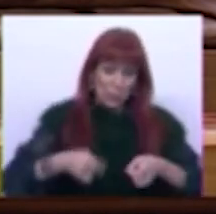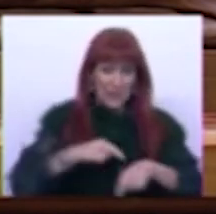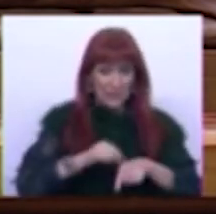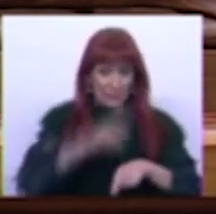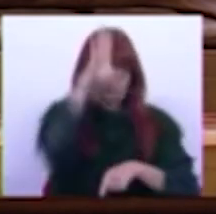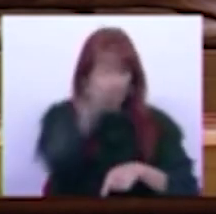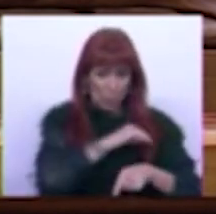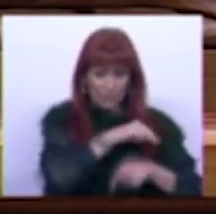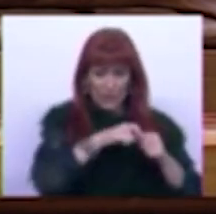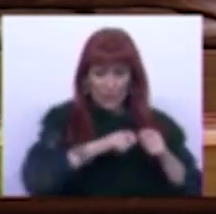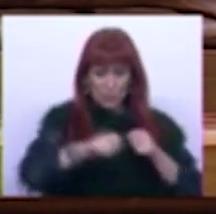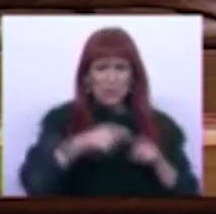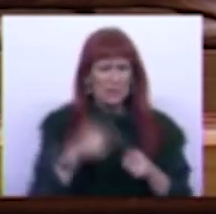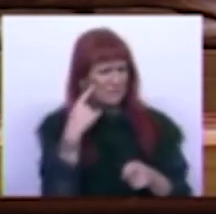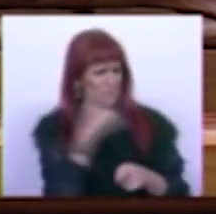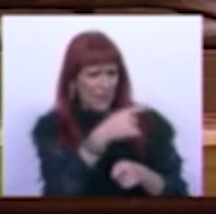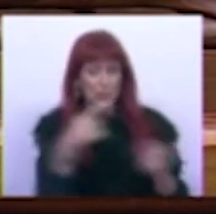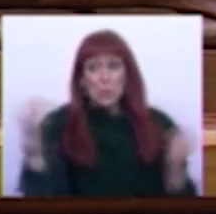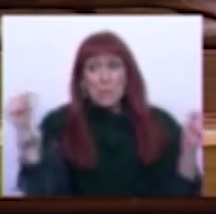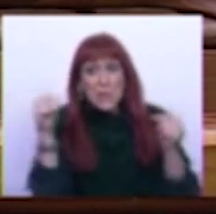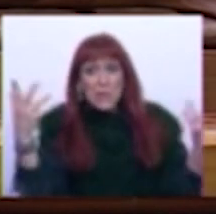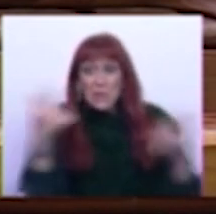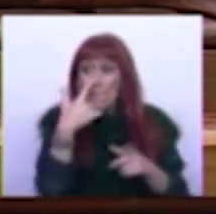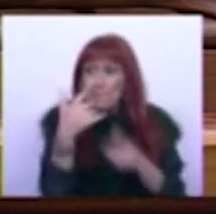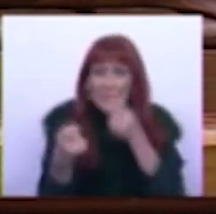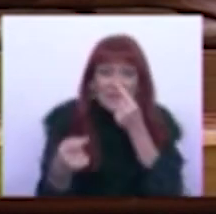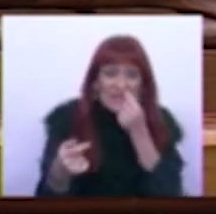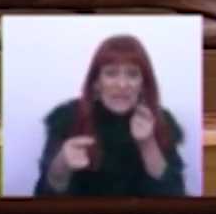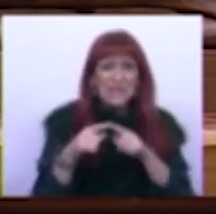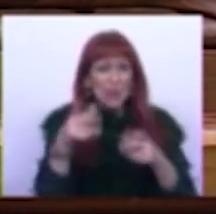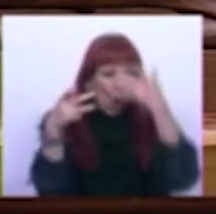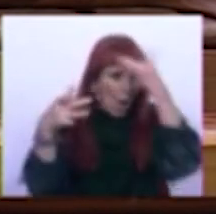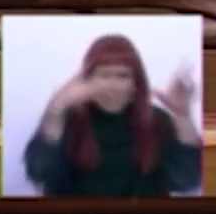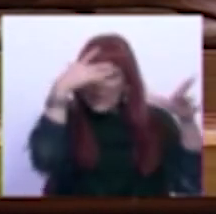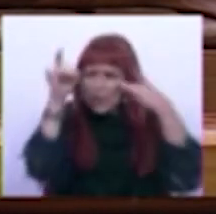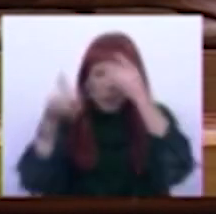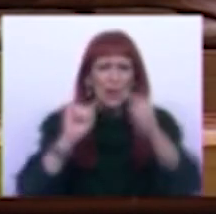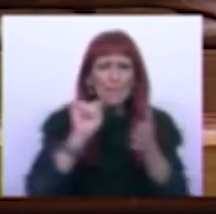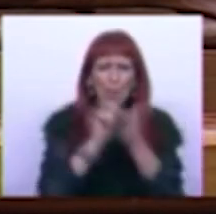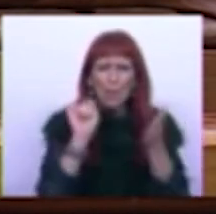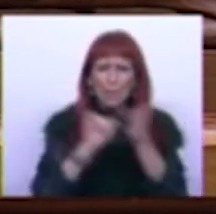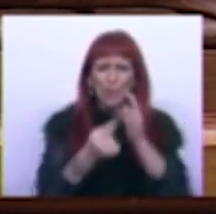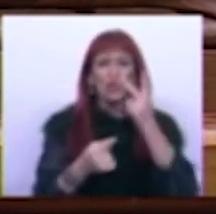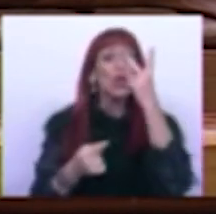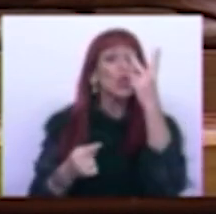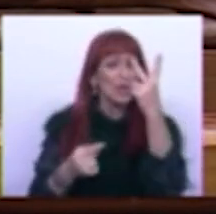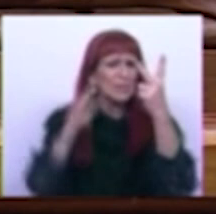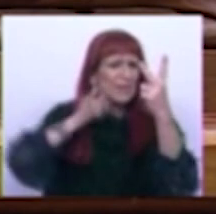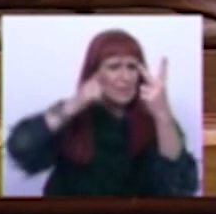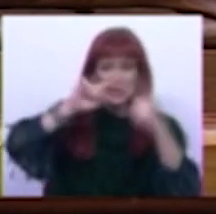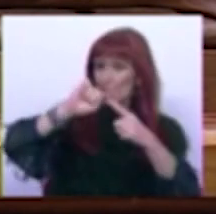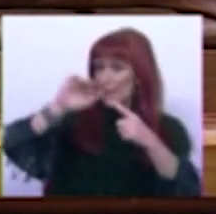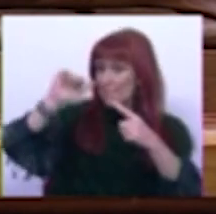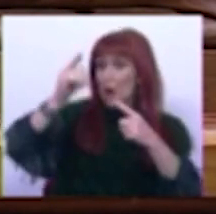legislatura, registamos pelo menos semelhanças de pontos de vista em 2 pontos essenciais. Em